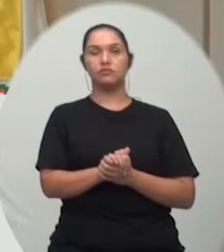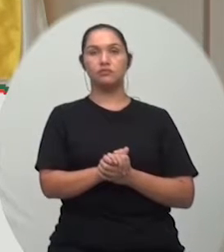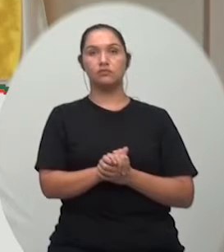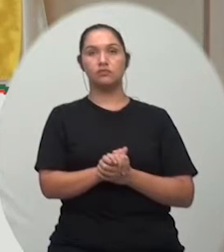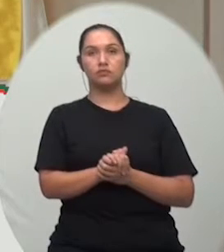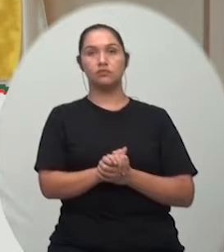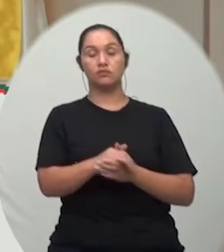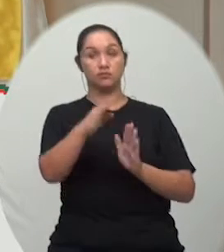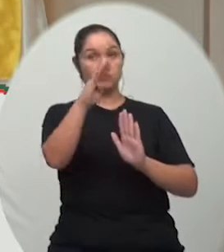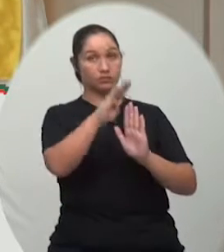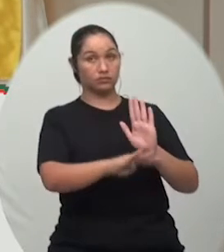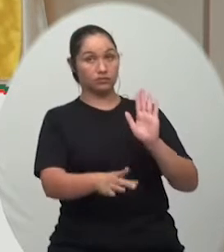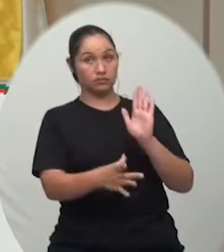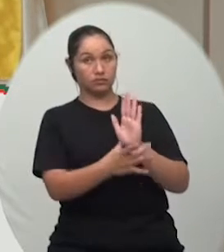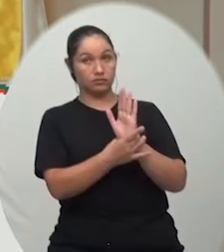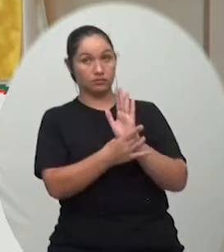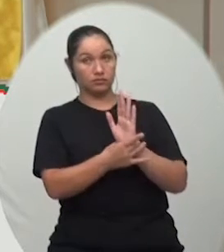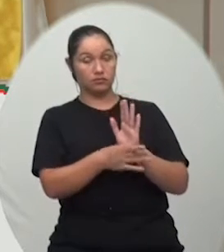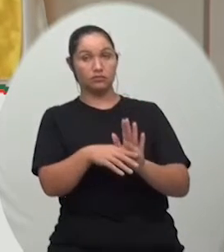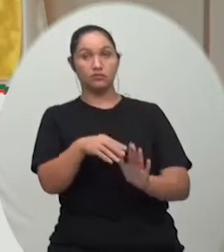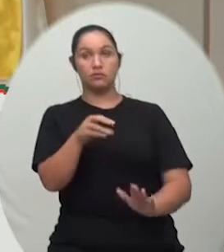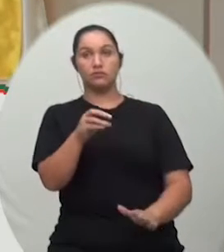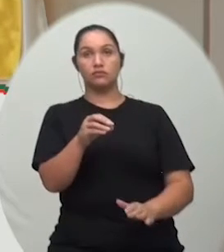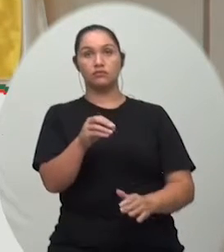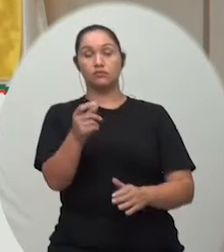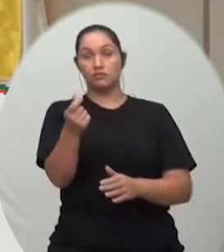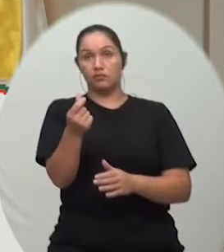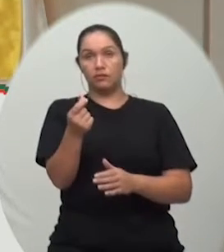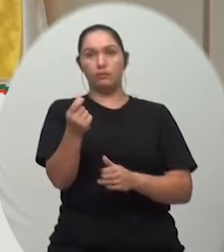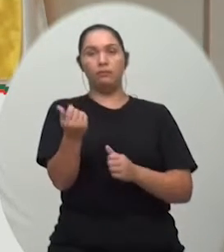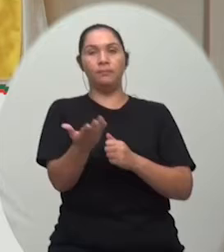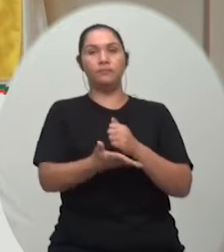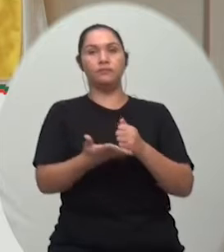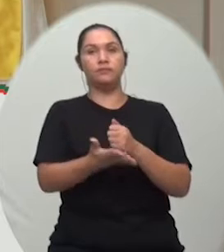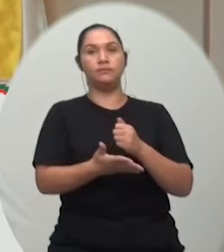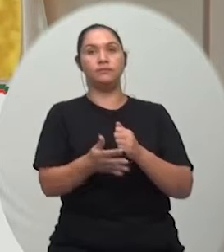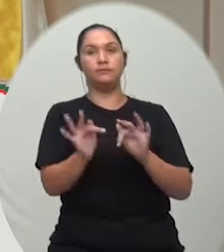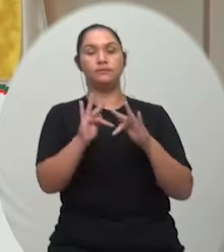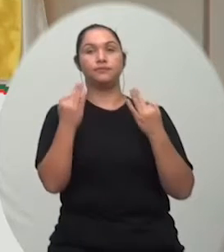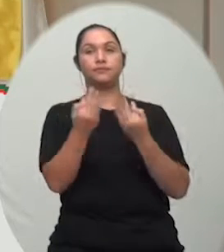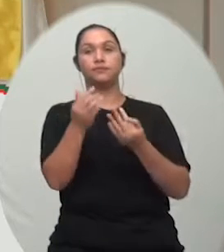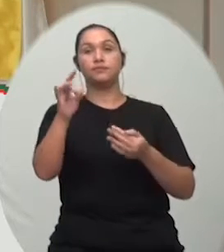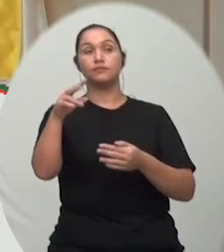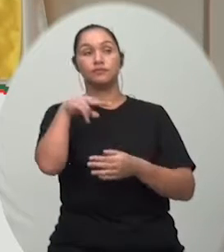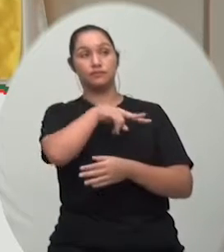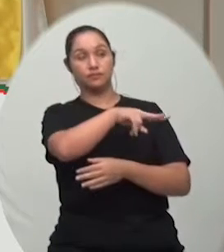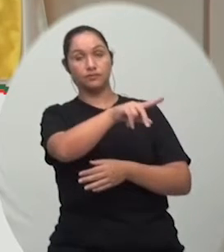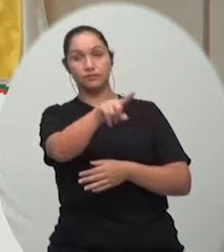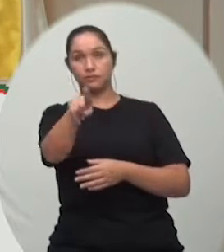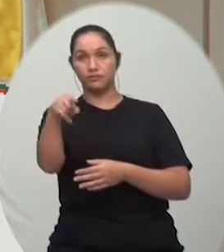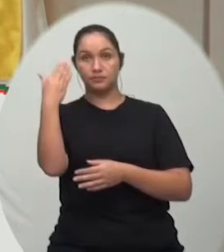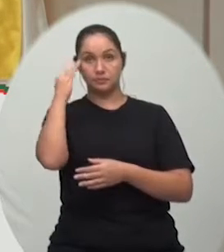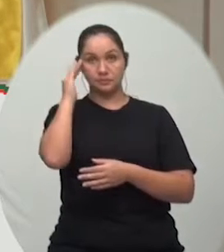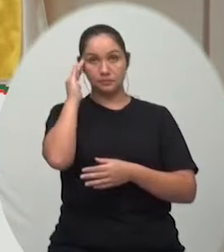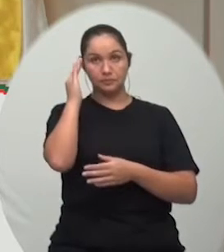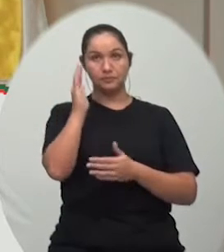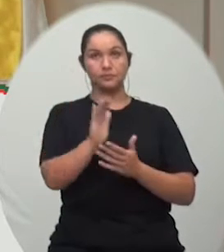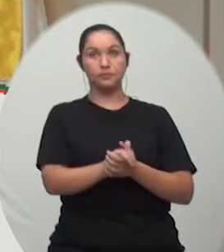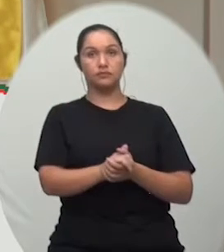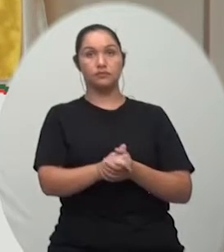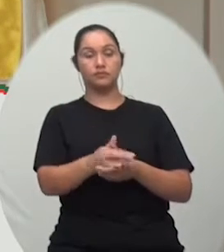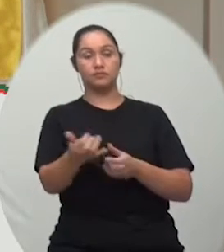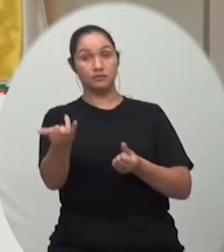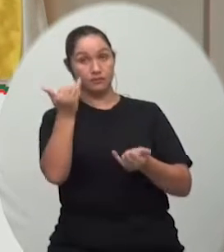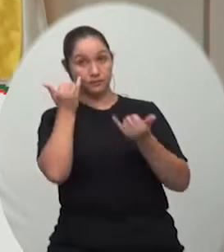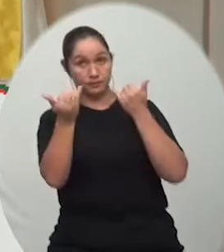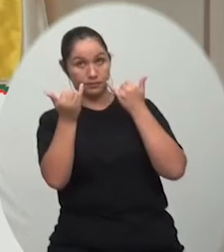do programa de garantia de renda mínima familiar, para os senhores, a título de informação, para os senhores poderem ter